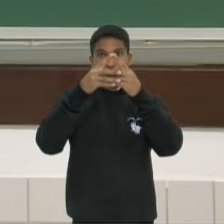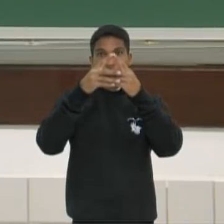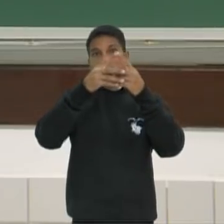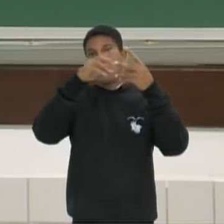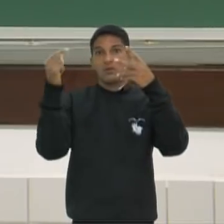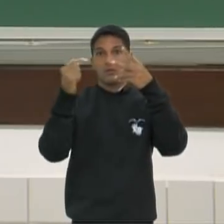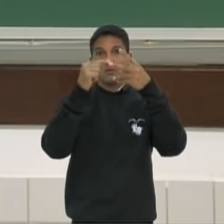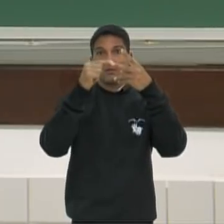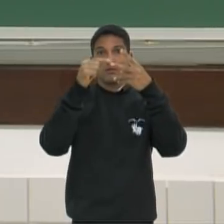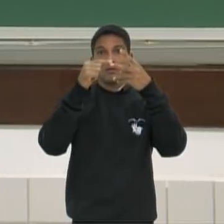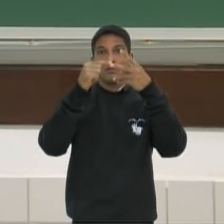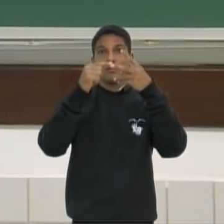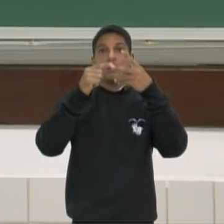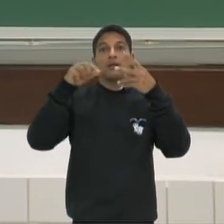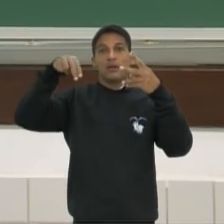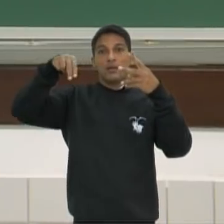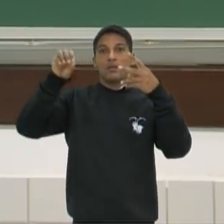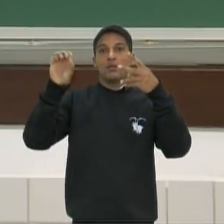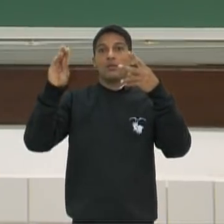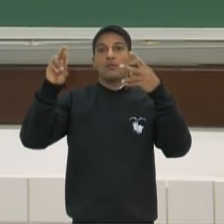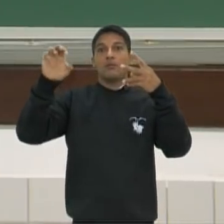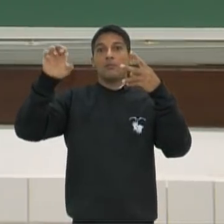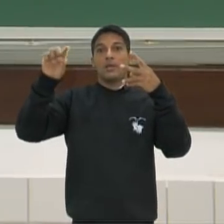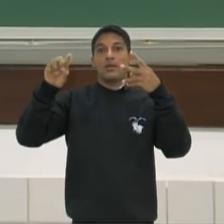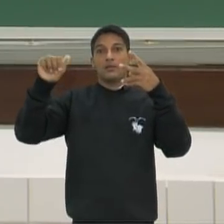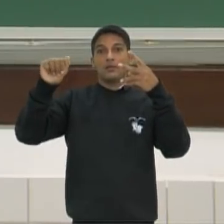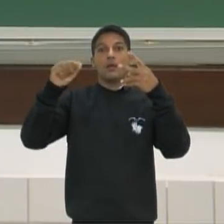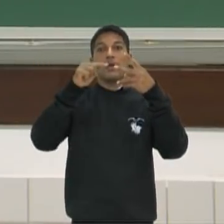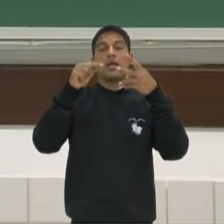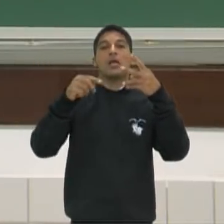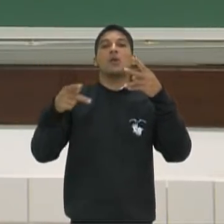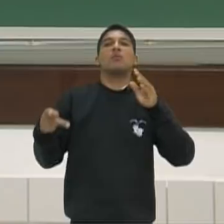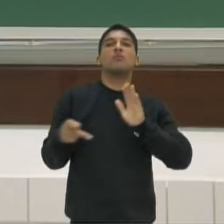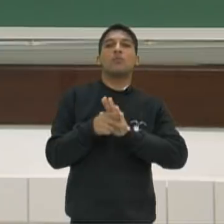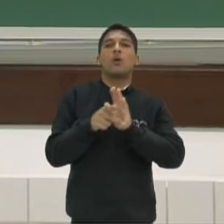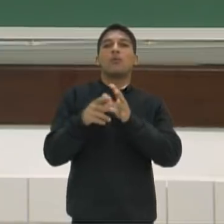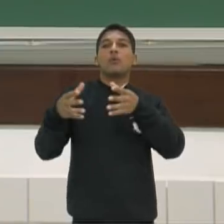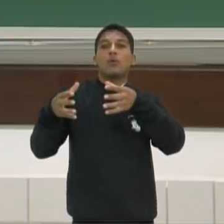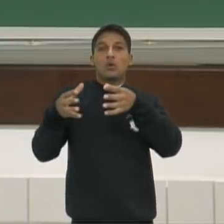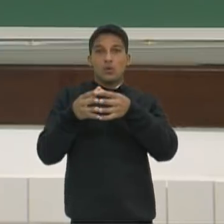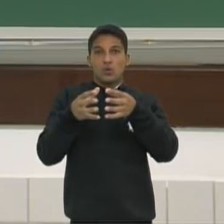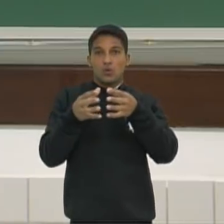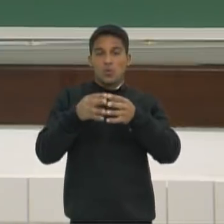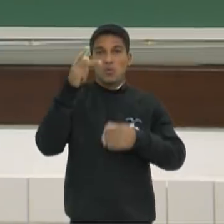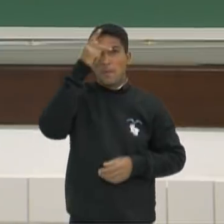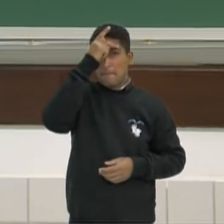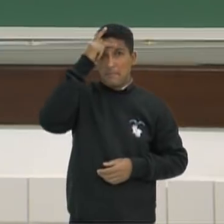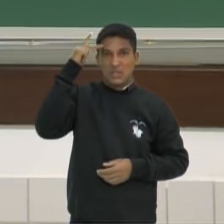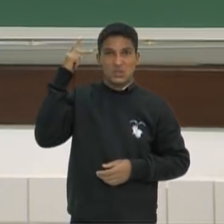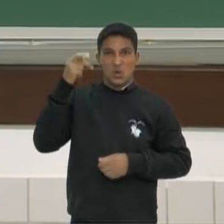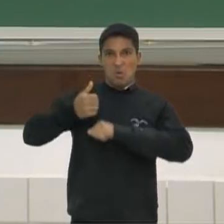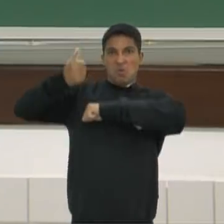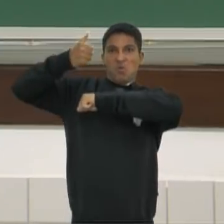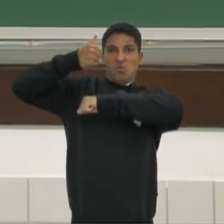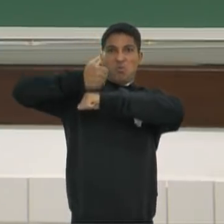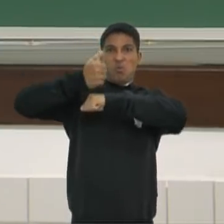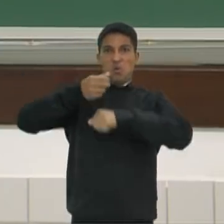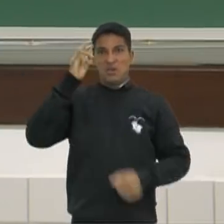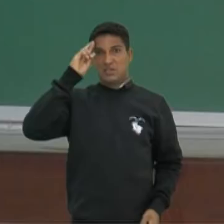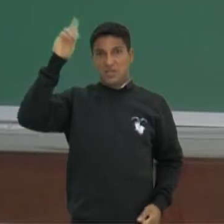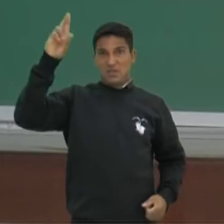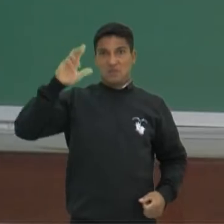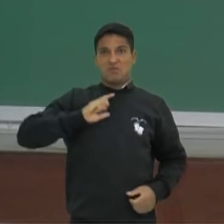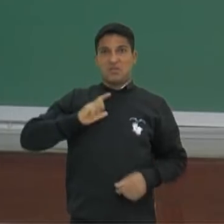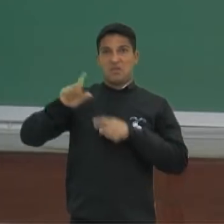do clero, nós tínhamos a nobreza, onde tinham os cavaleiros, as pessoas que tinham os grandes senhores de terra. E